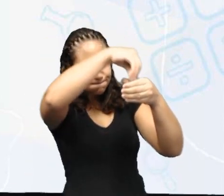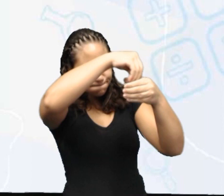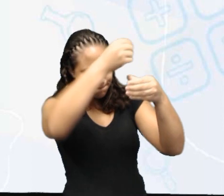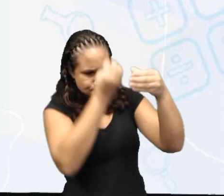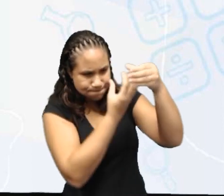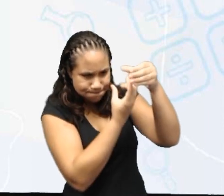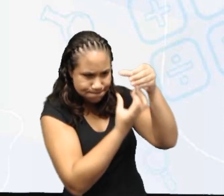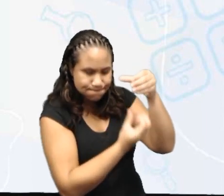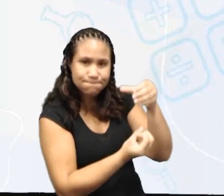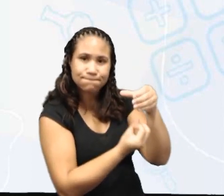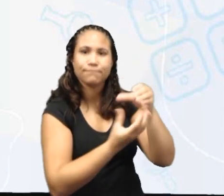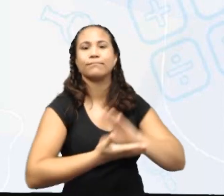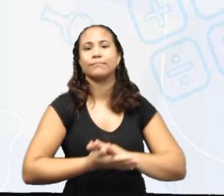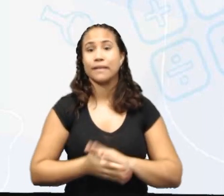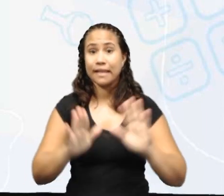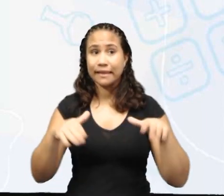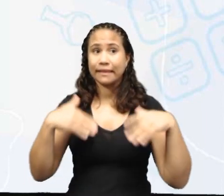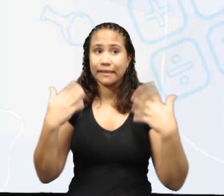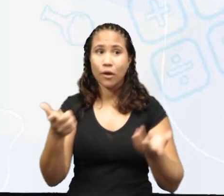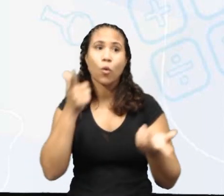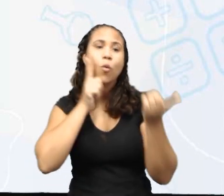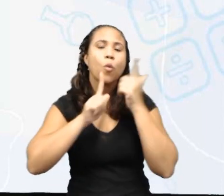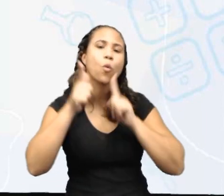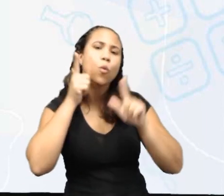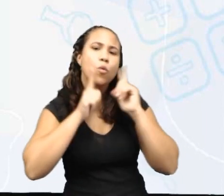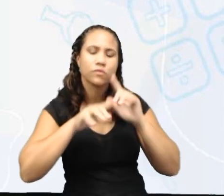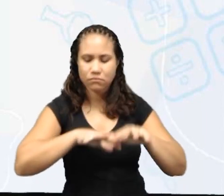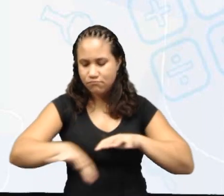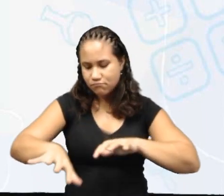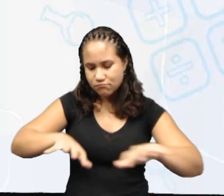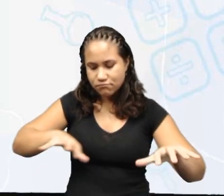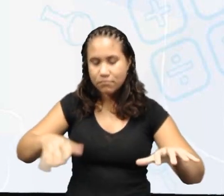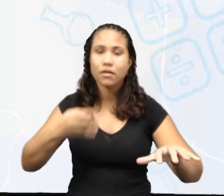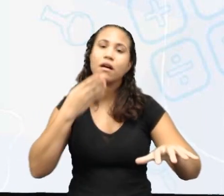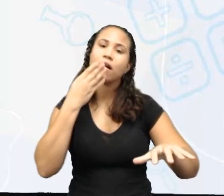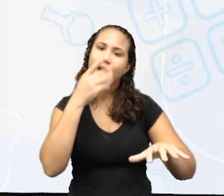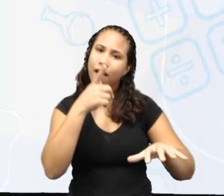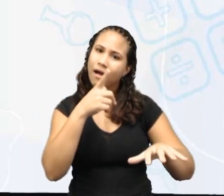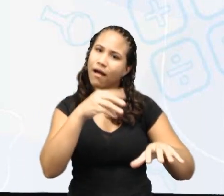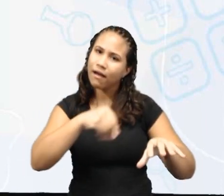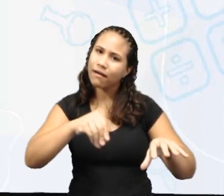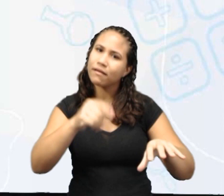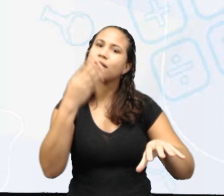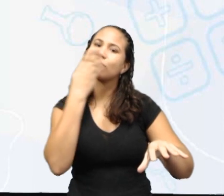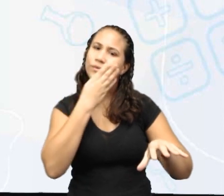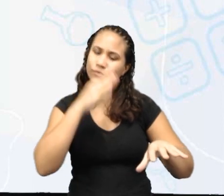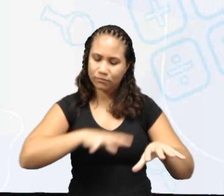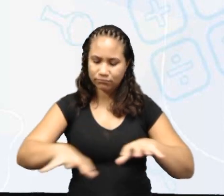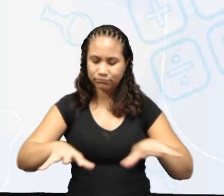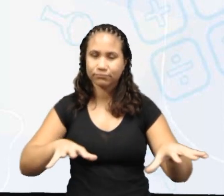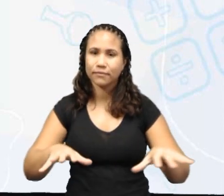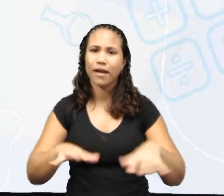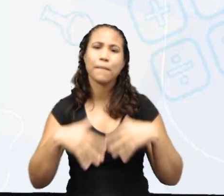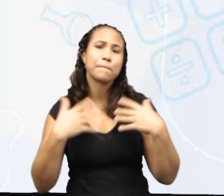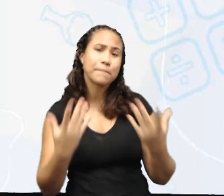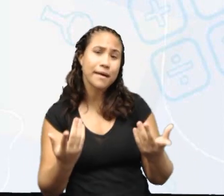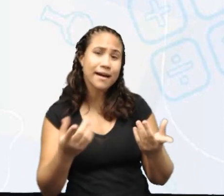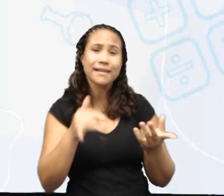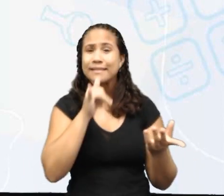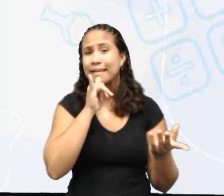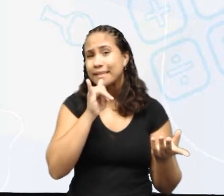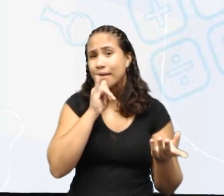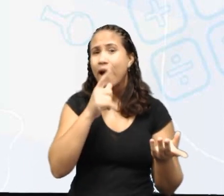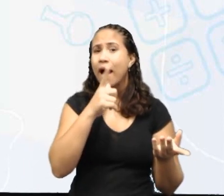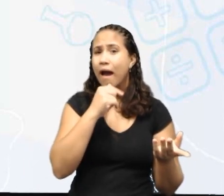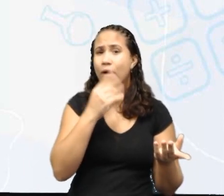açúcar em outro recipiente. Então eu consegui separar a areia do açúcar. Em compensação, o açúcar agora está misturado com